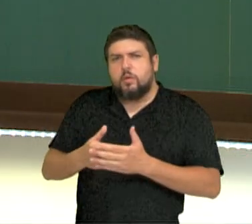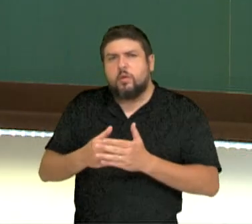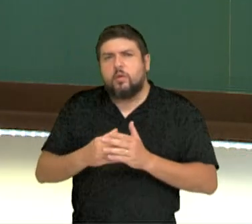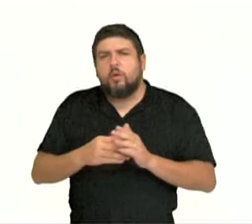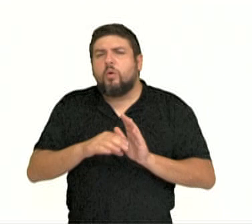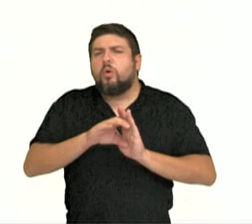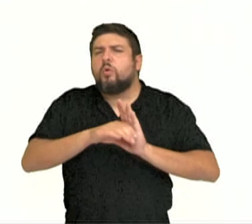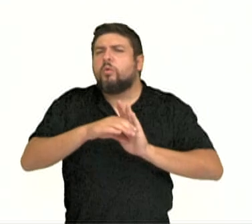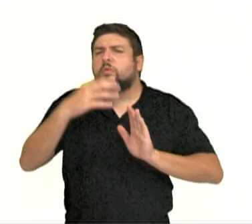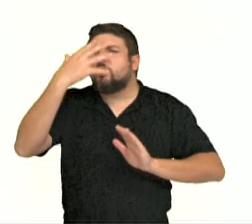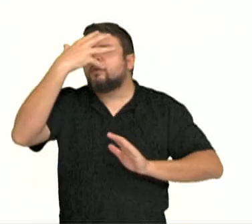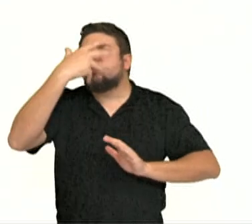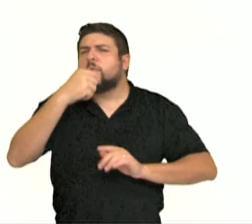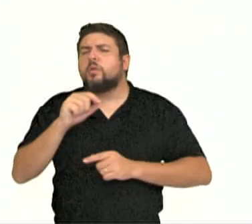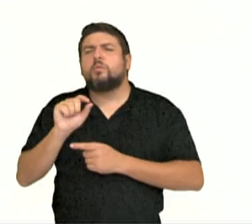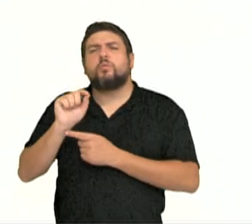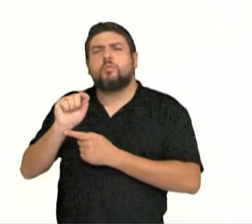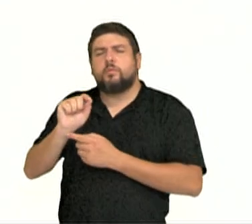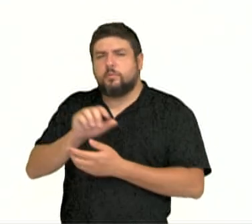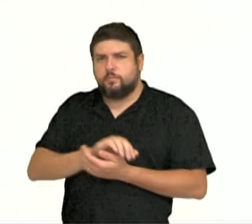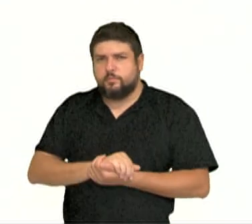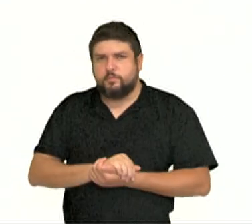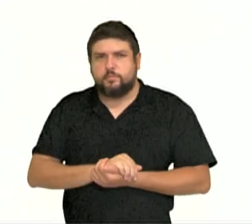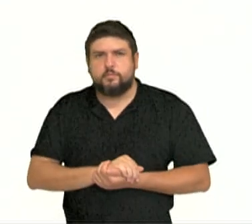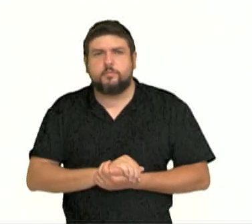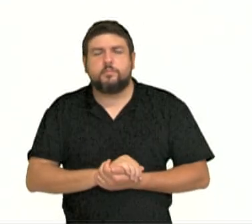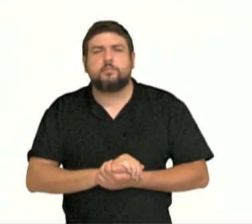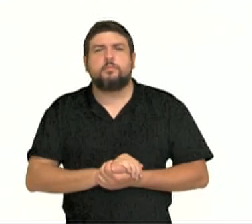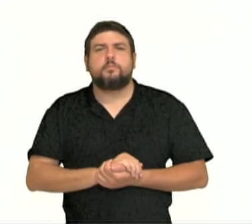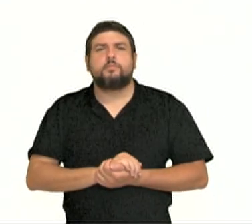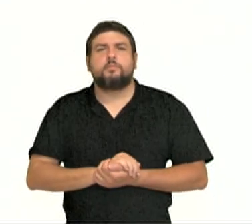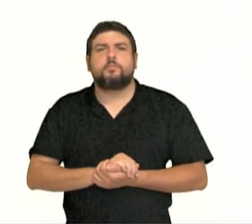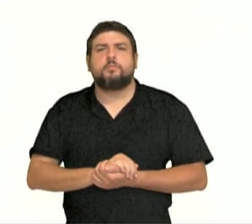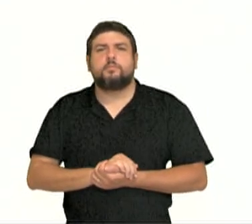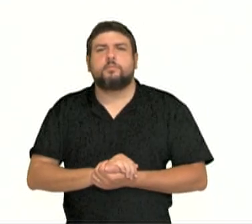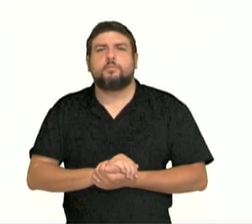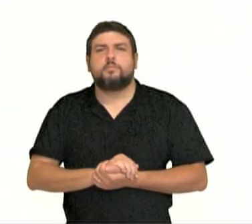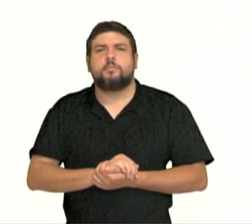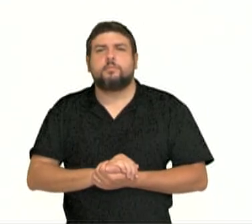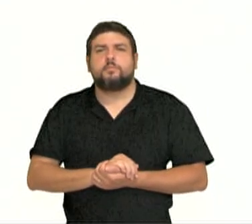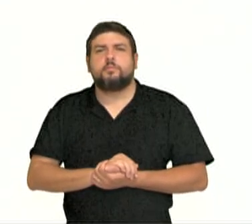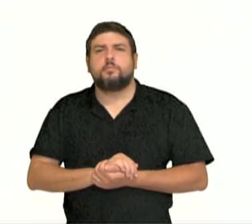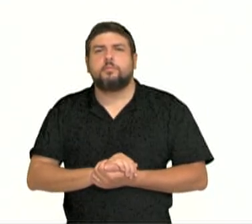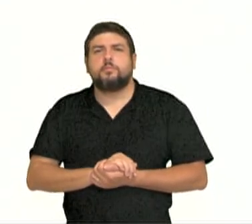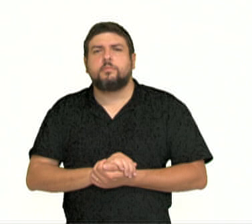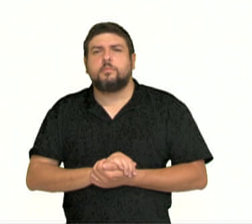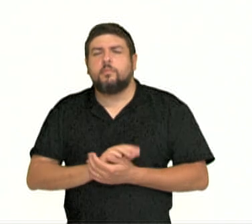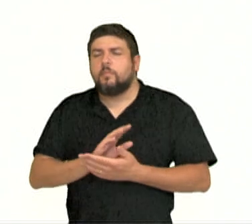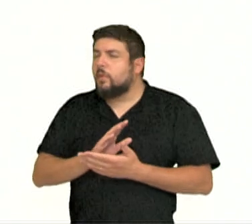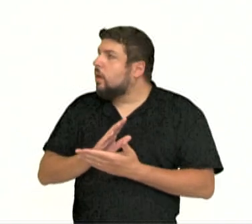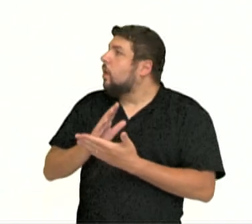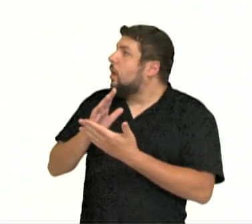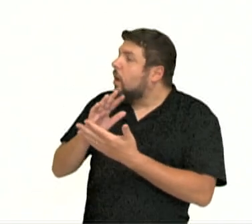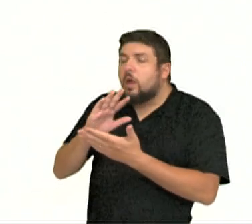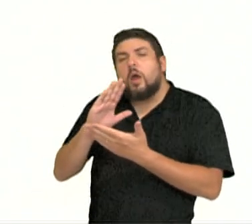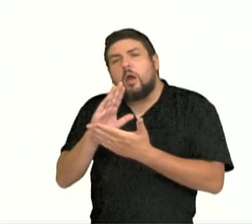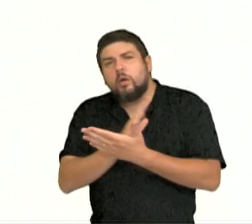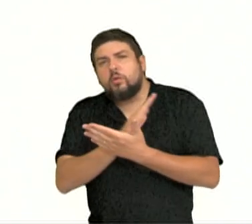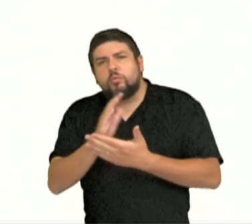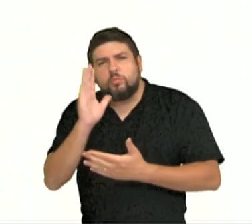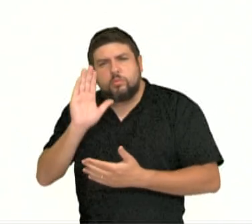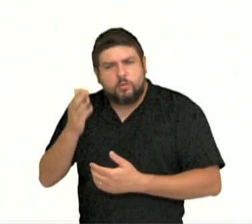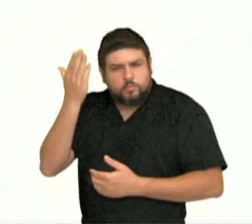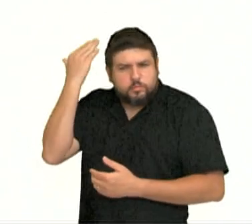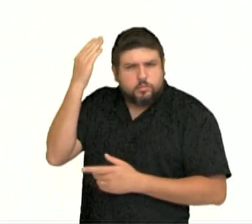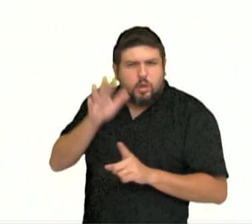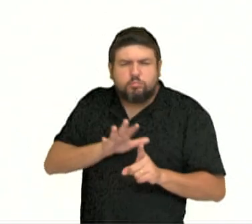é... Alguns tipos já foram perseguidos no passado, como los... Então, alguns tipos já foram perseguidos no